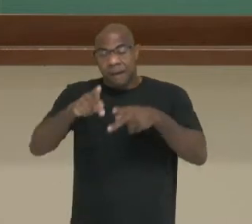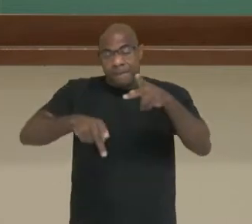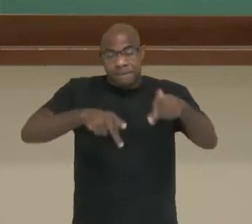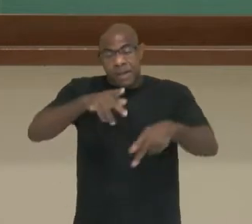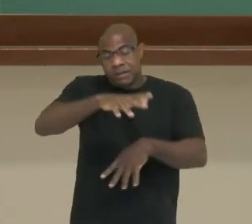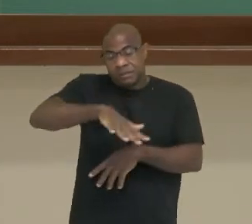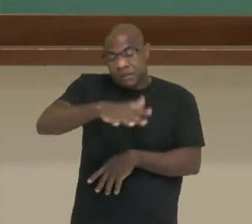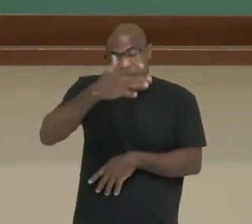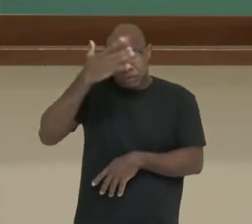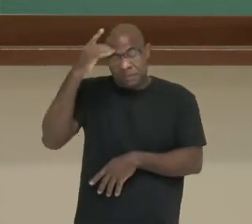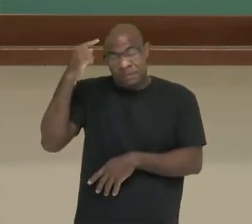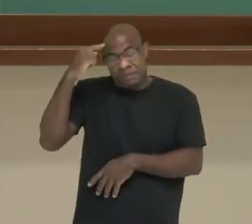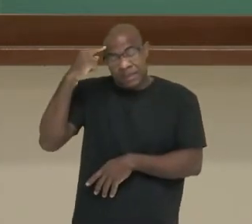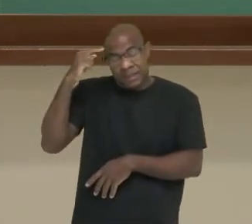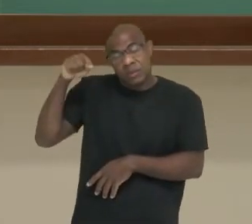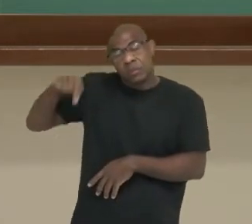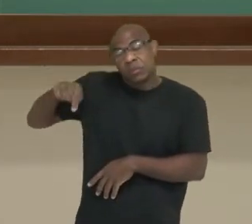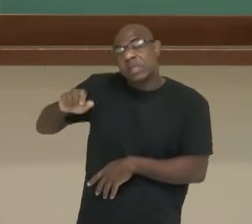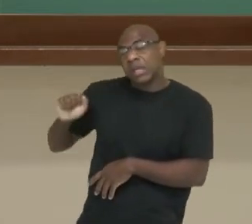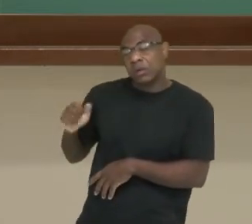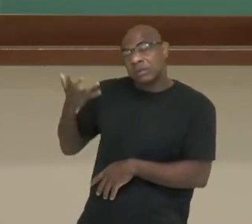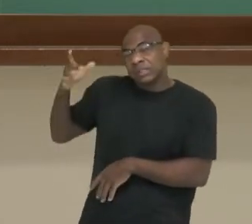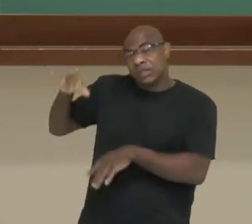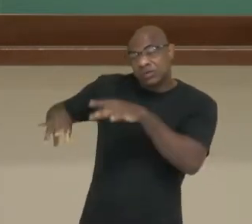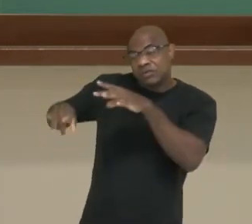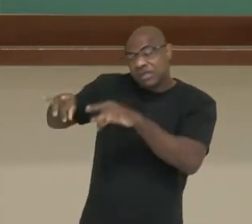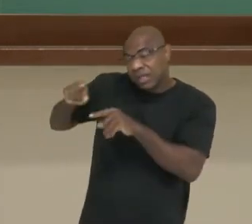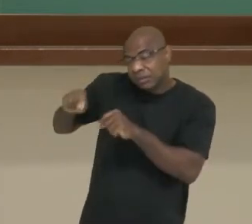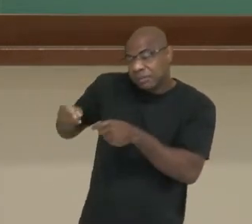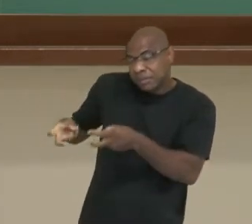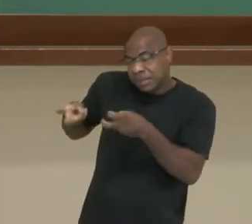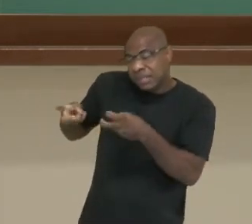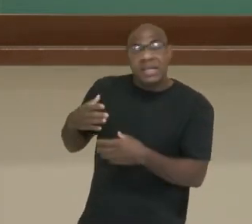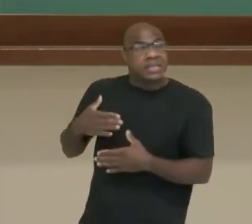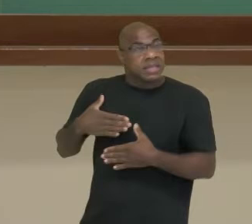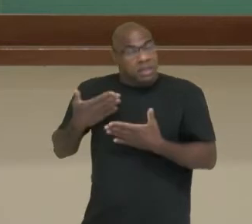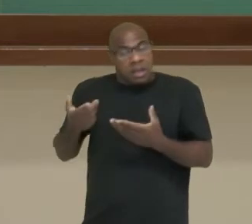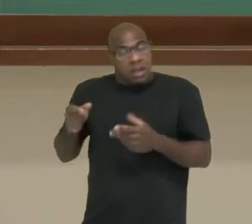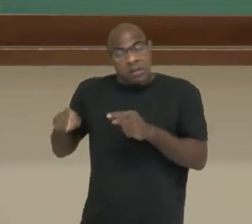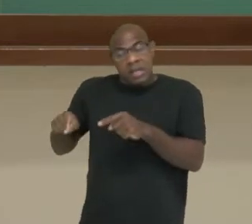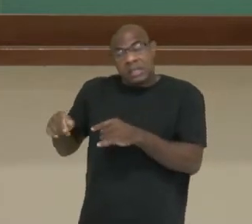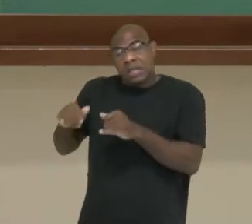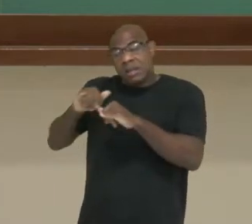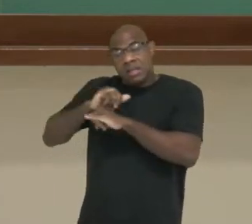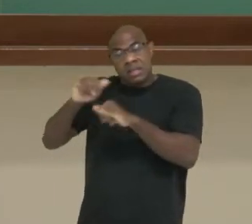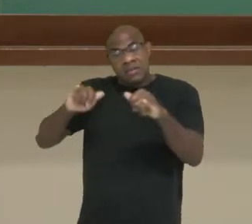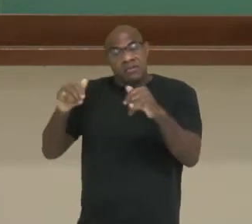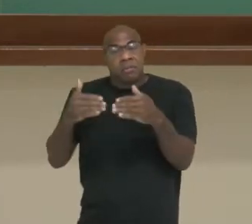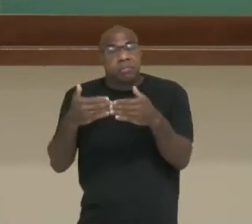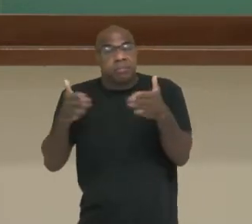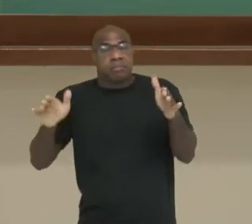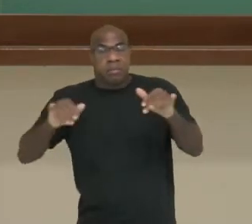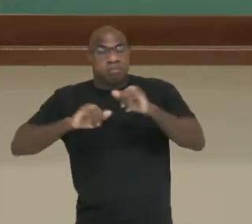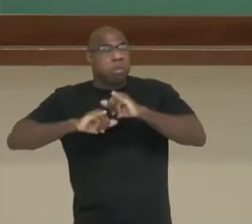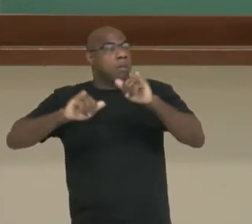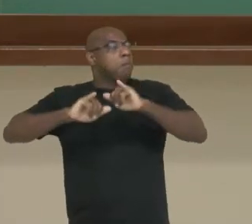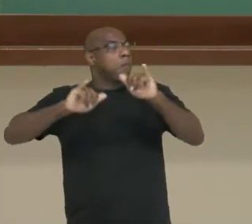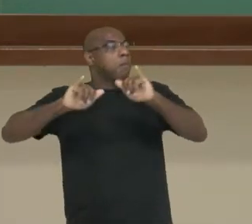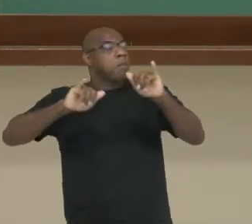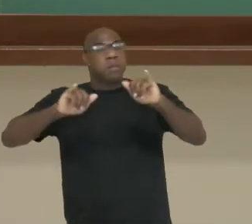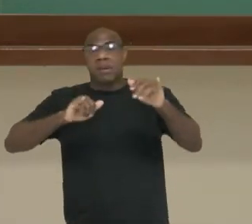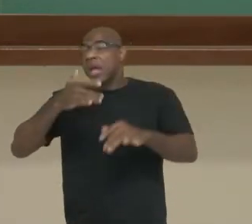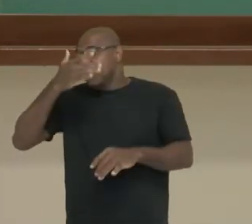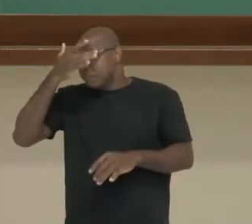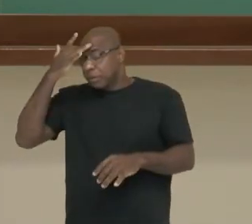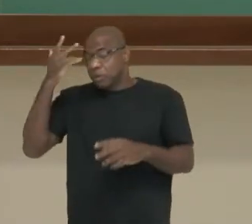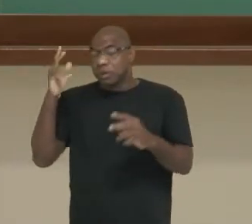pense sobre aquela situação, o que está acontecendo e, de repente, tornar essa notícia mais ampla, que atinja mais pessoas